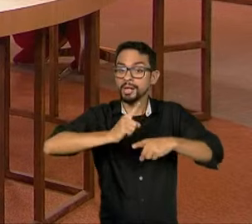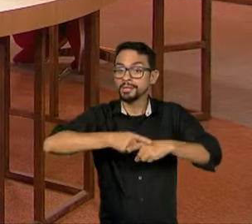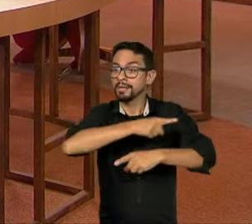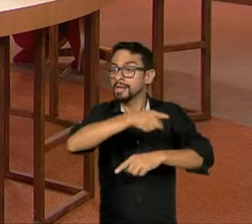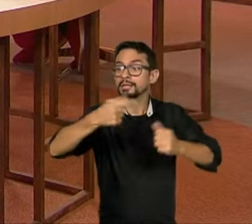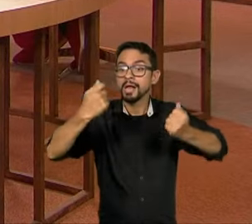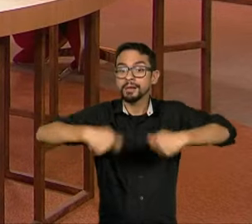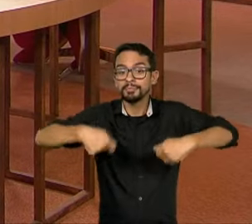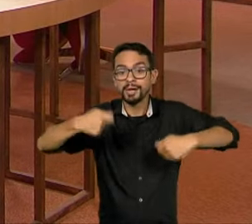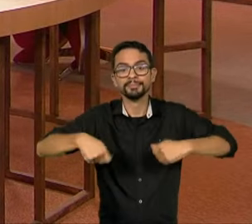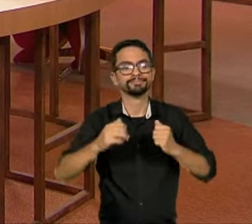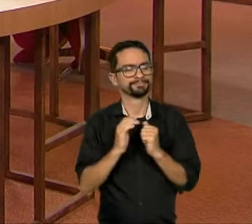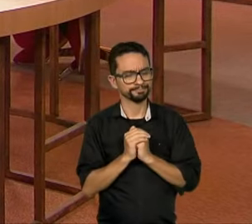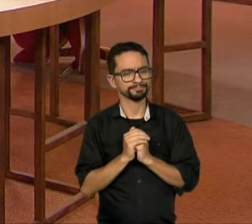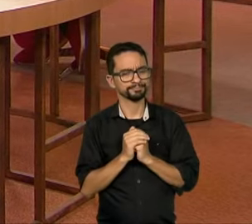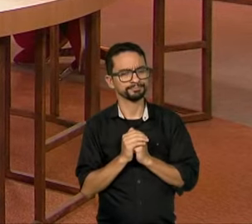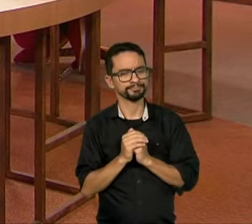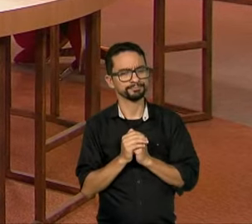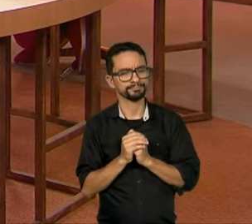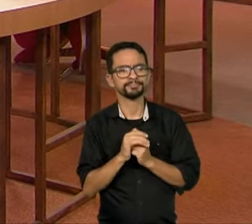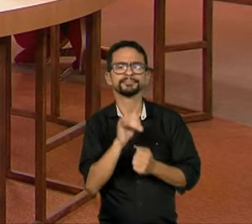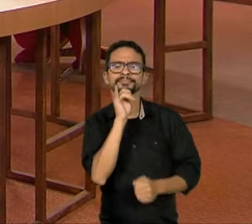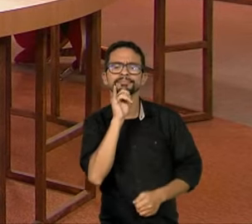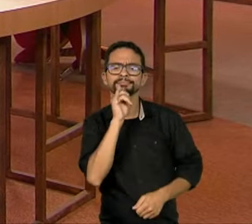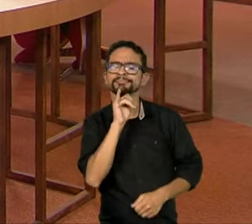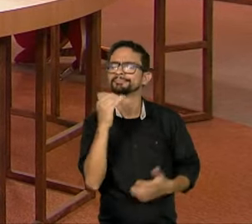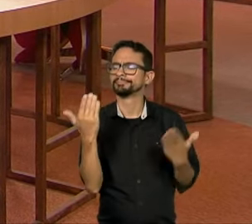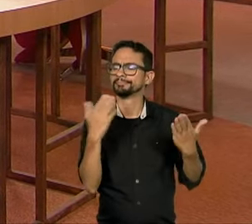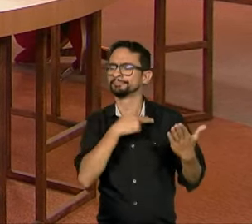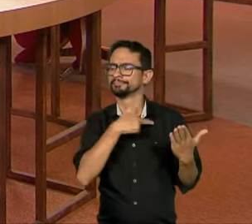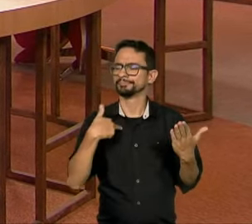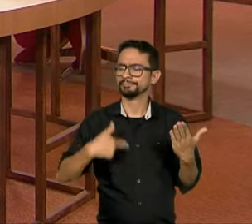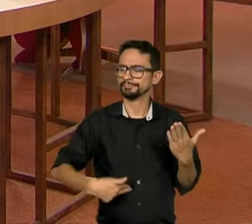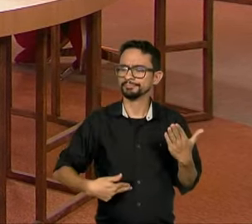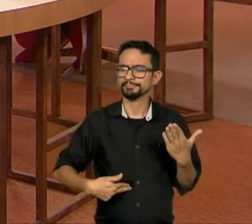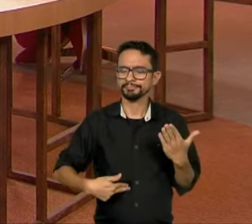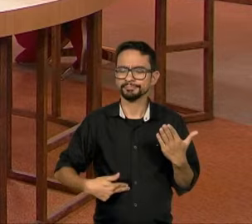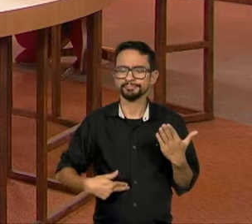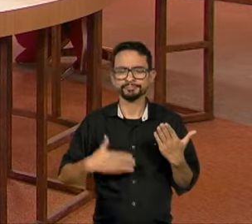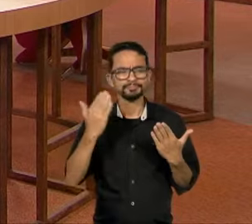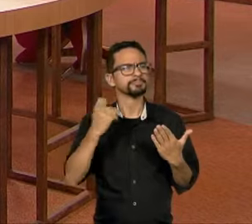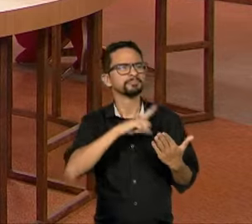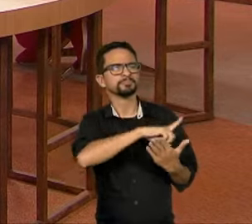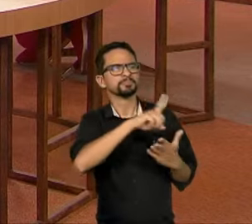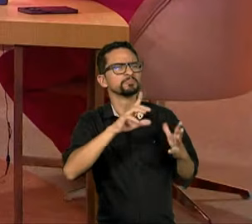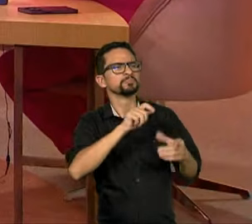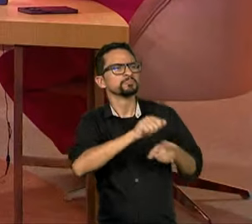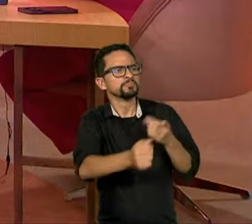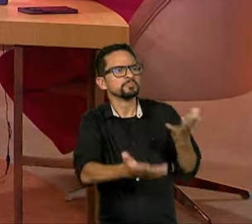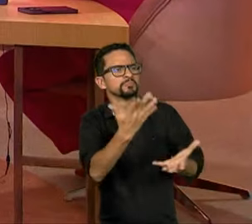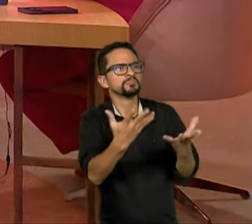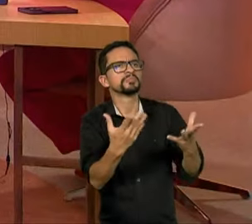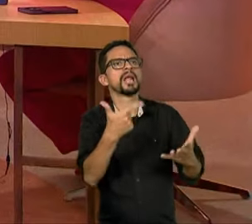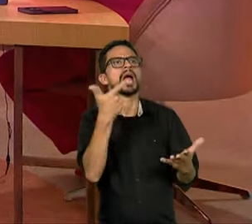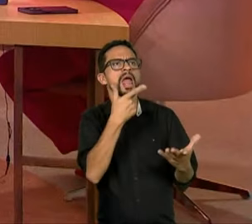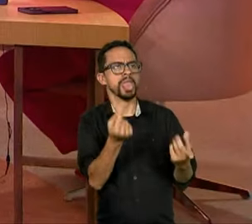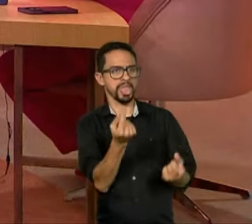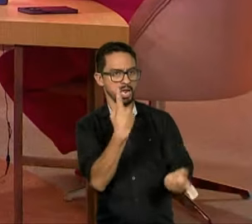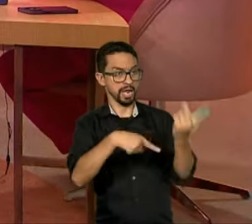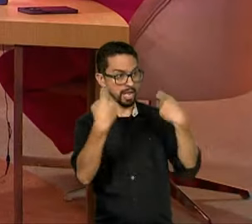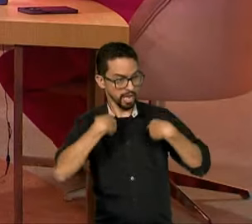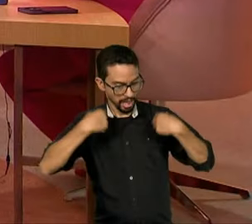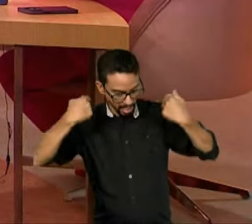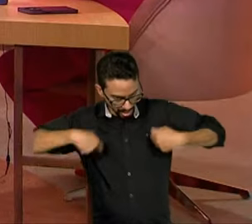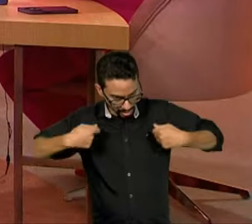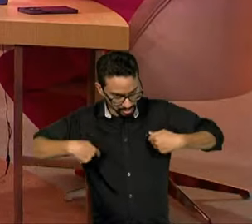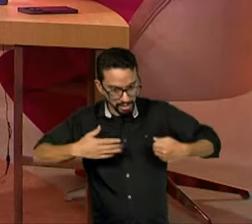esses países... Aí chega o lado de dizer... A China chega, por exemplo, uma Alemanha da vida para os Estados Unidos da vida. Você queimou tudo, você agora está rico e eu preciso